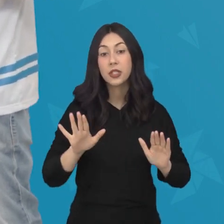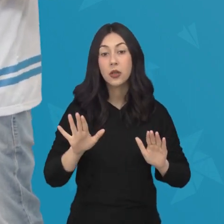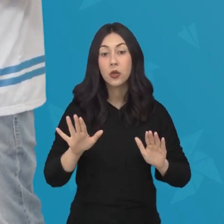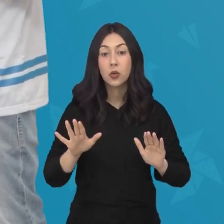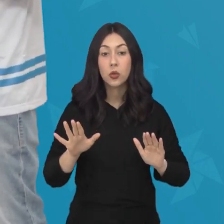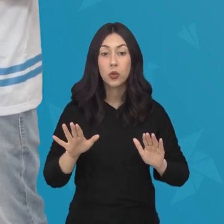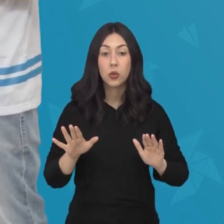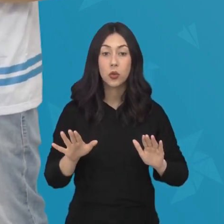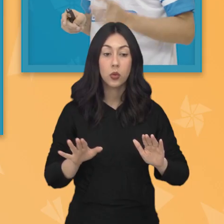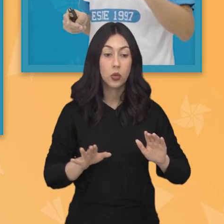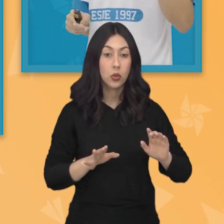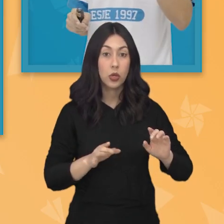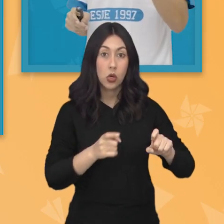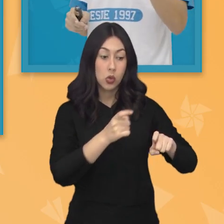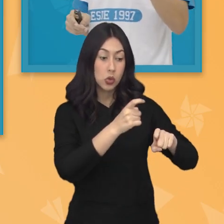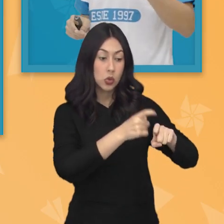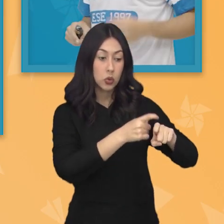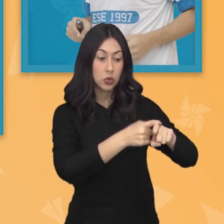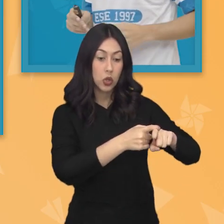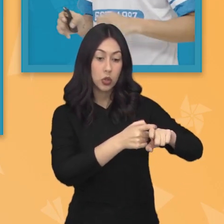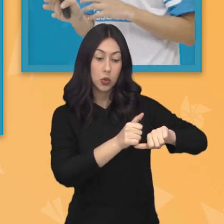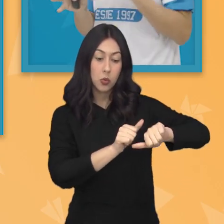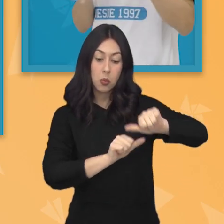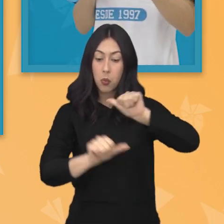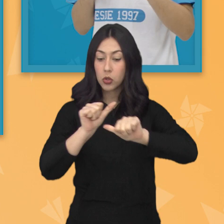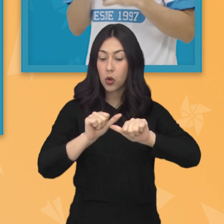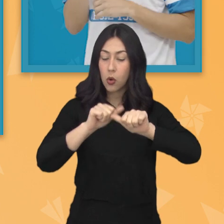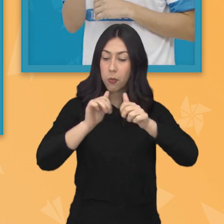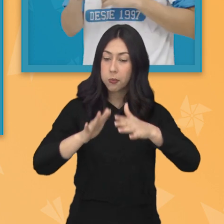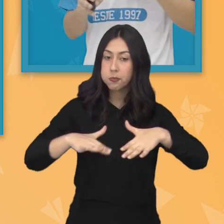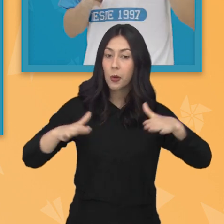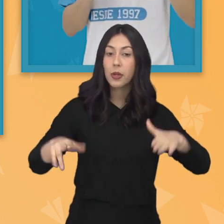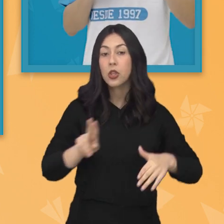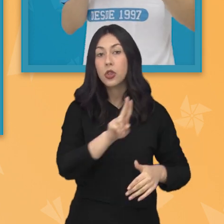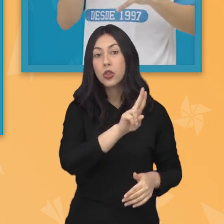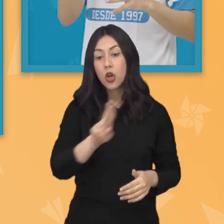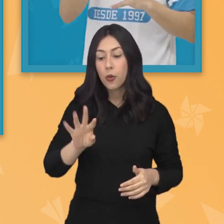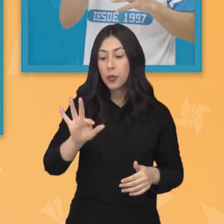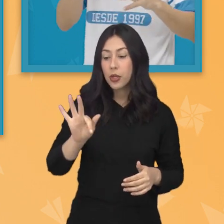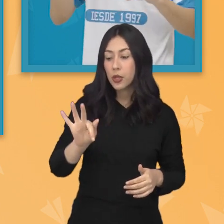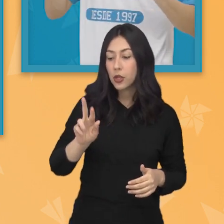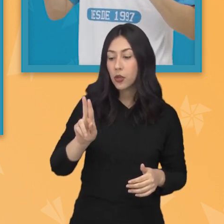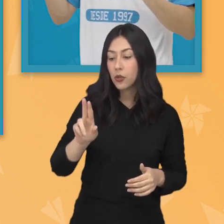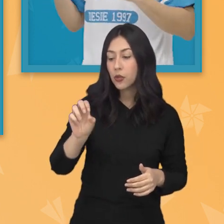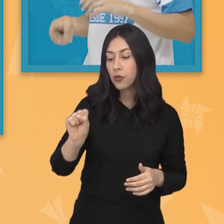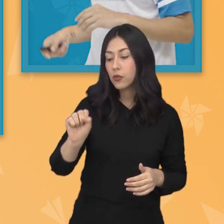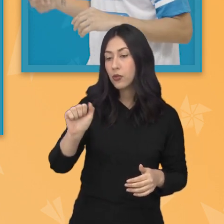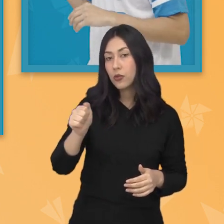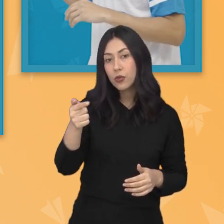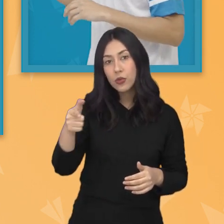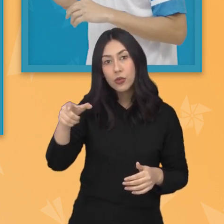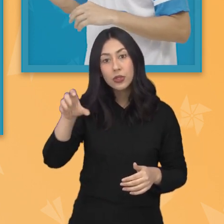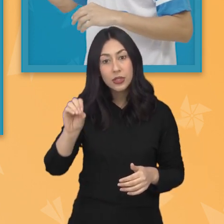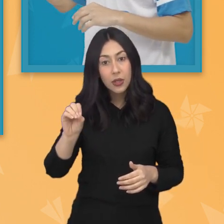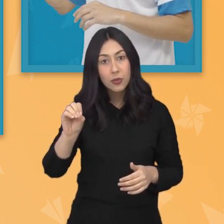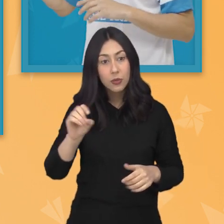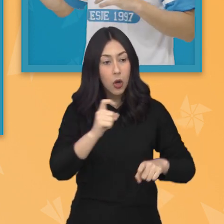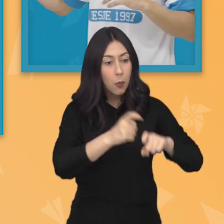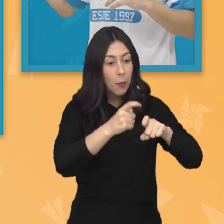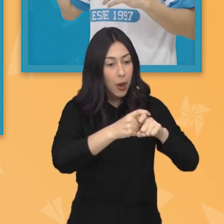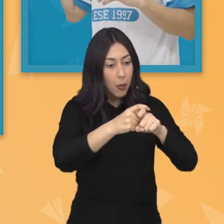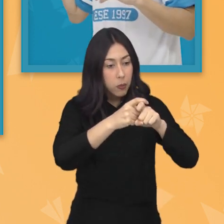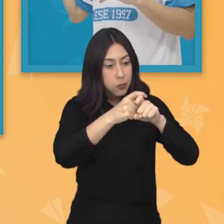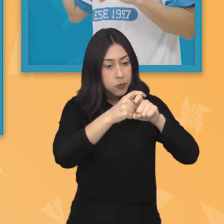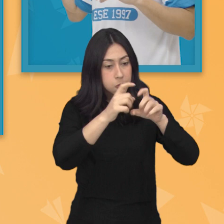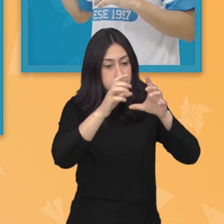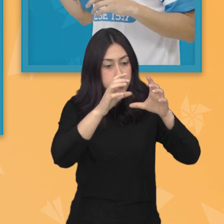sólido para o líquido, a gente chama de fusão, né? Quando a gente funde alguma coisa, a gente está transformando ela de um sólido para um líquido. Já do líquido,